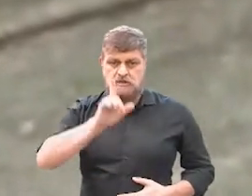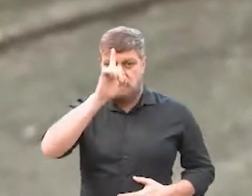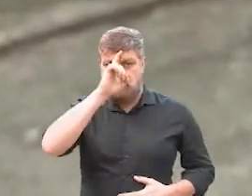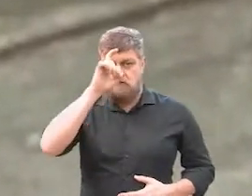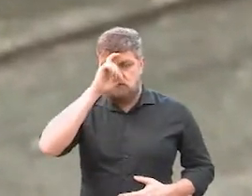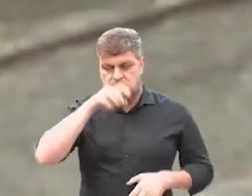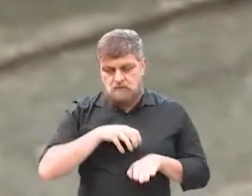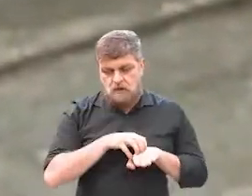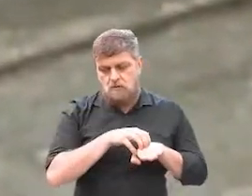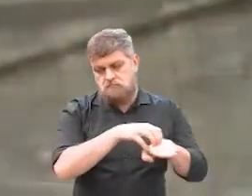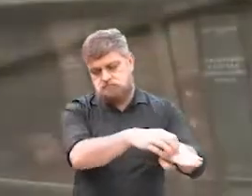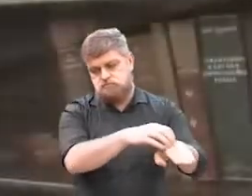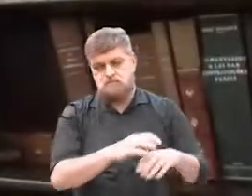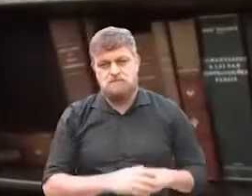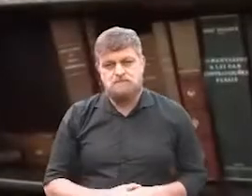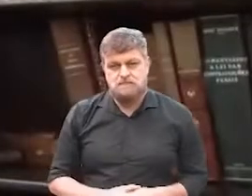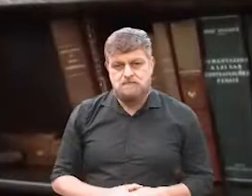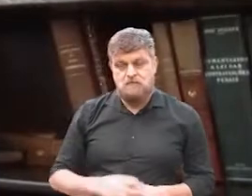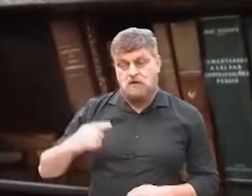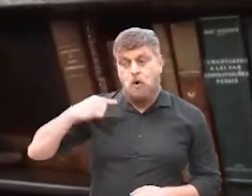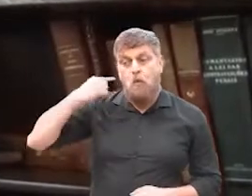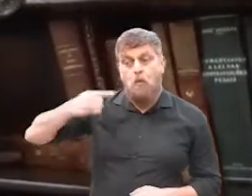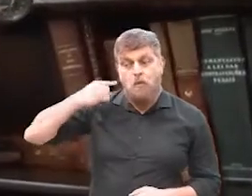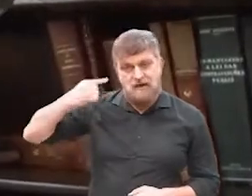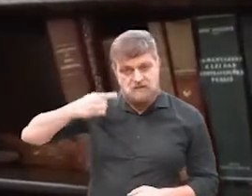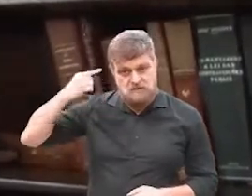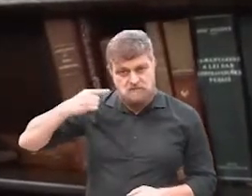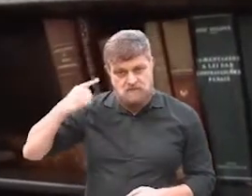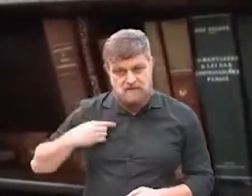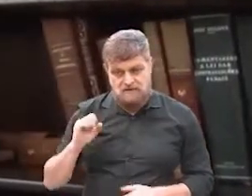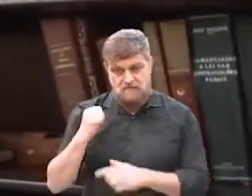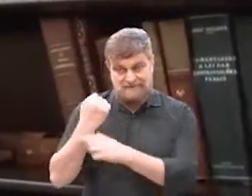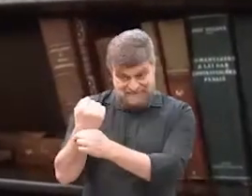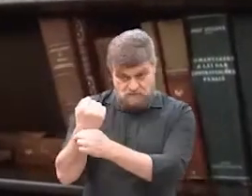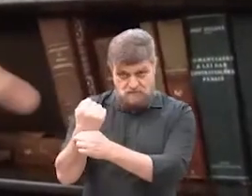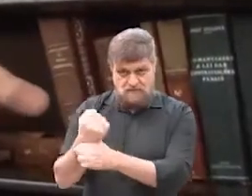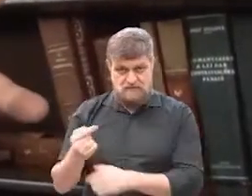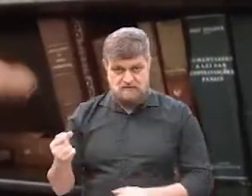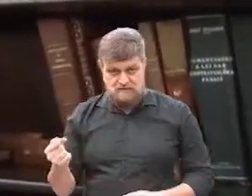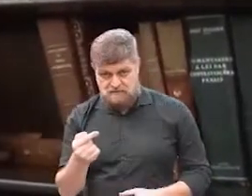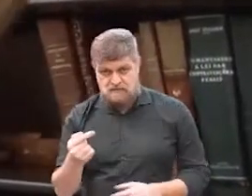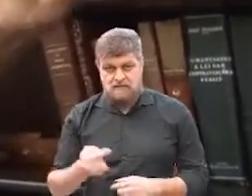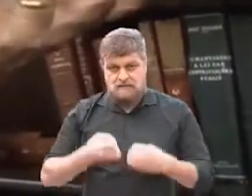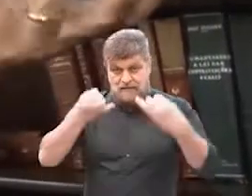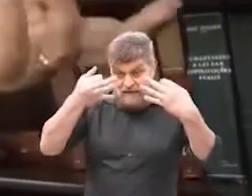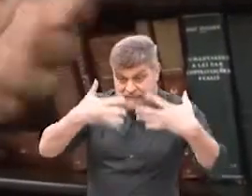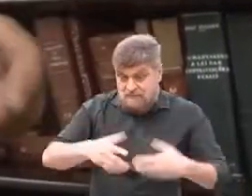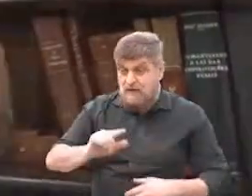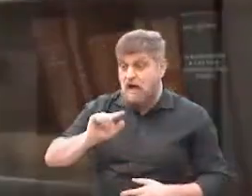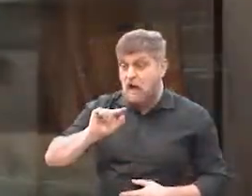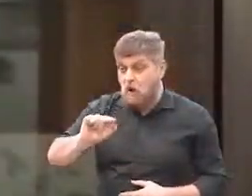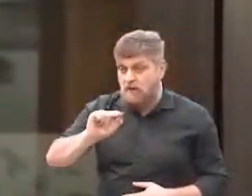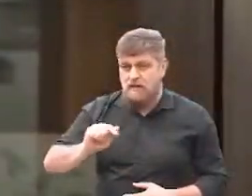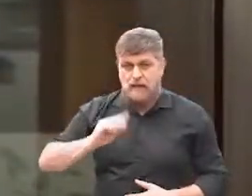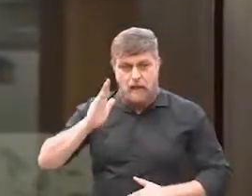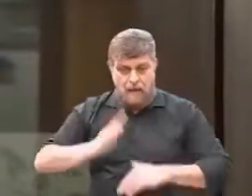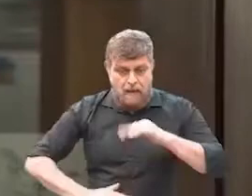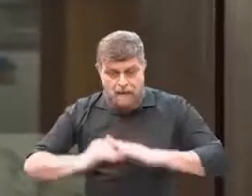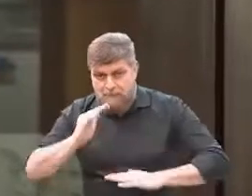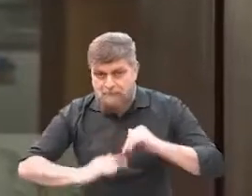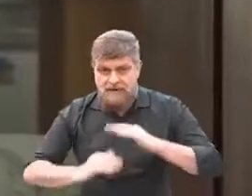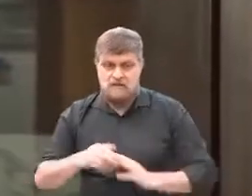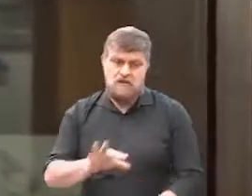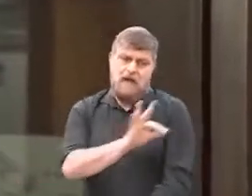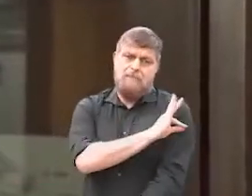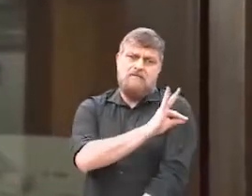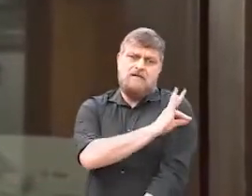tinha levado ela para o hospital. E sobre esse caso, o advogado especialista em segurança, Ruirilo Magalhães, fala da necessidade